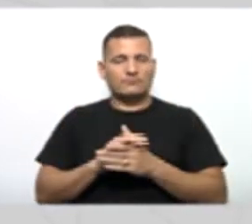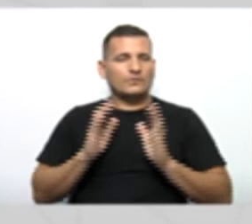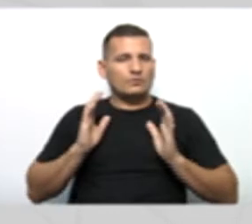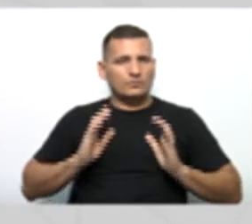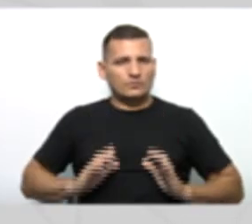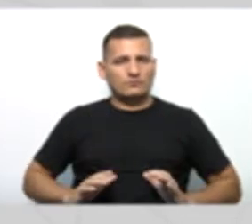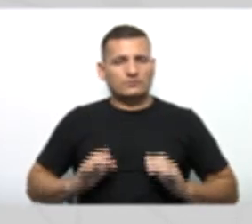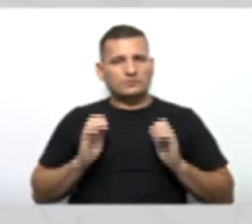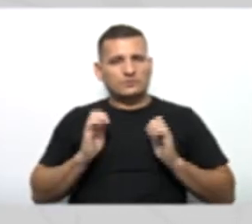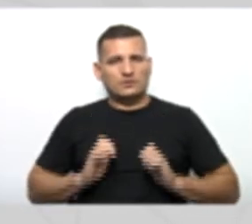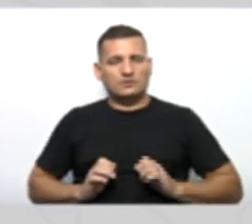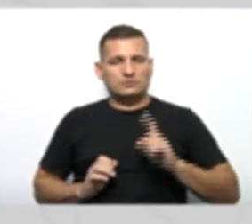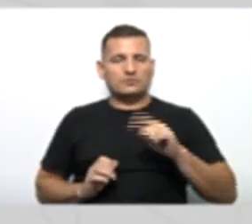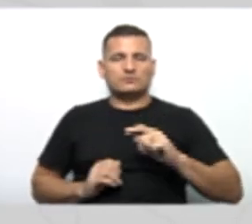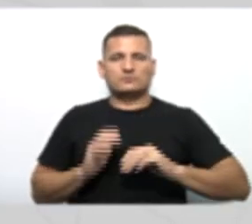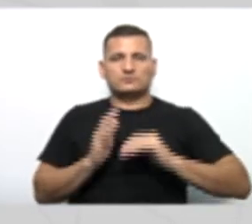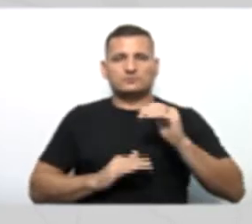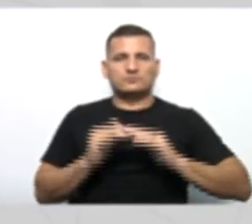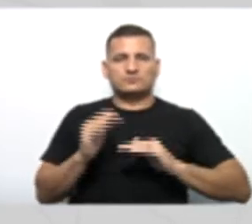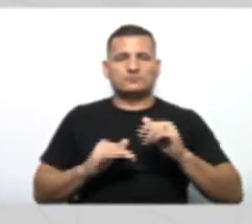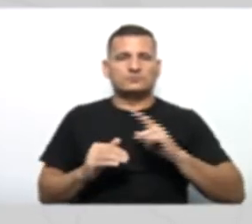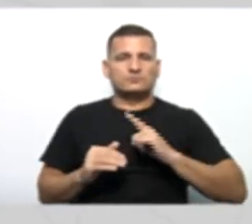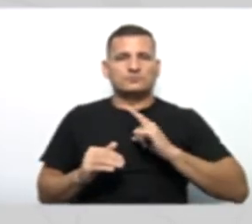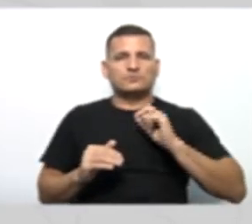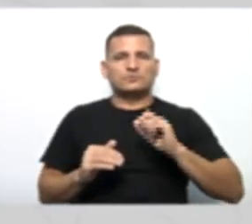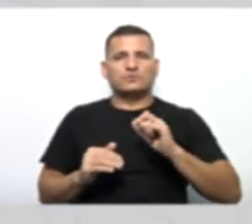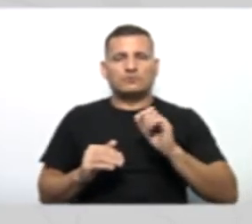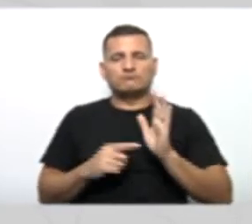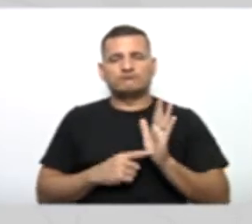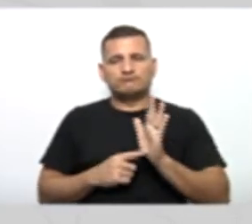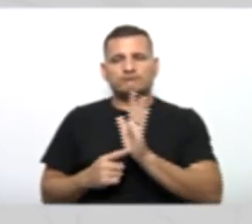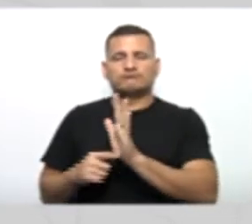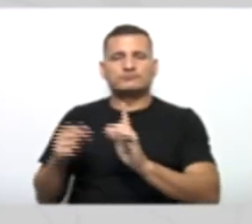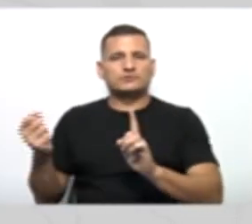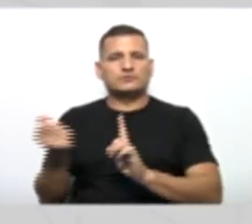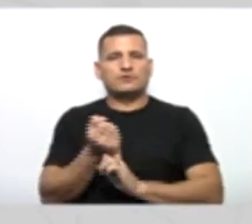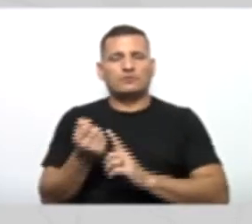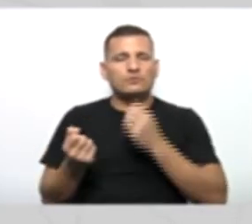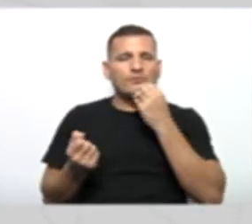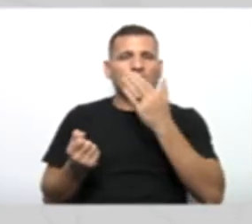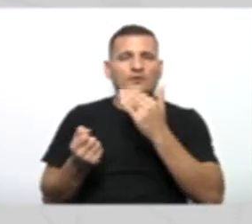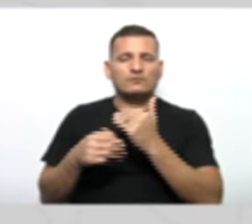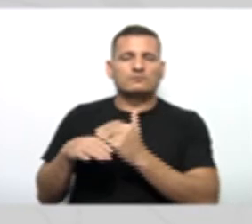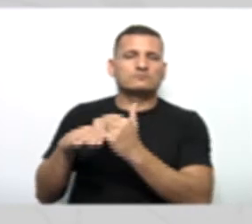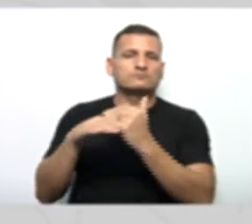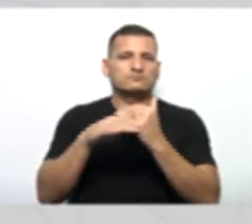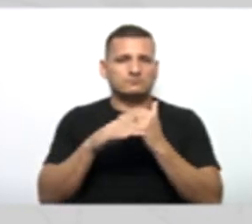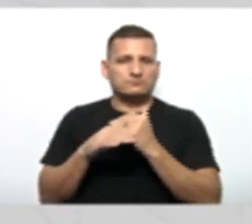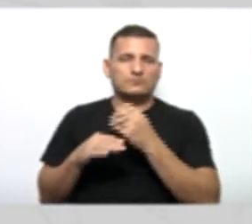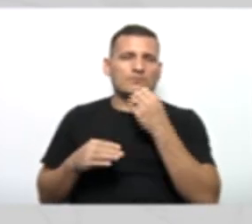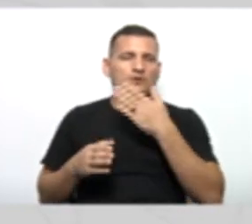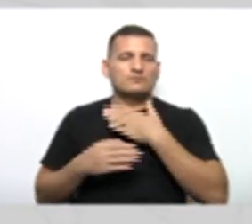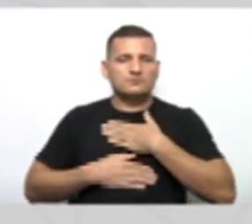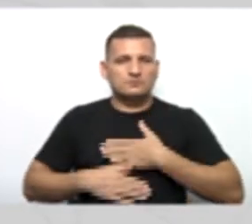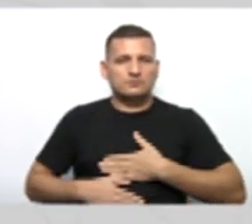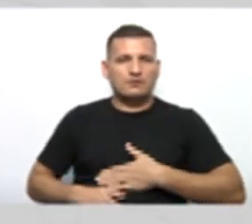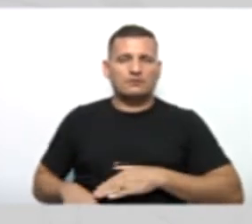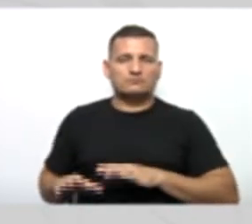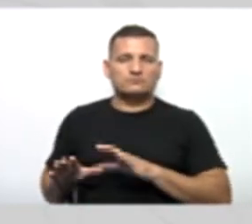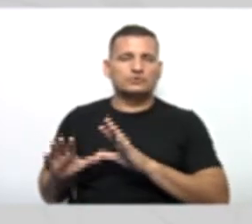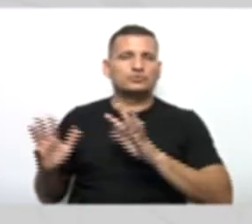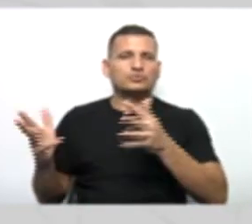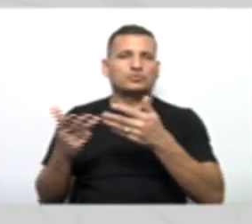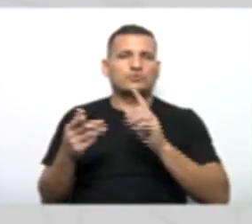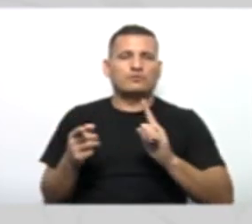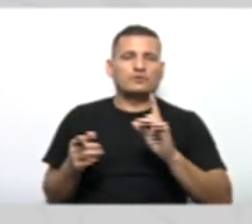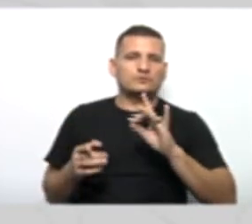é que a profissão esteja a serviço do social o preço do bem comum a serviço do bem-estar coletivo não